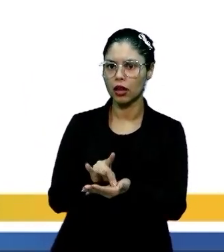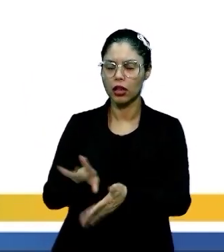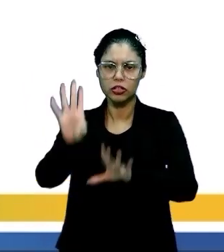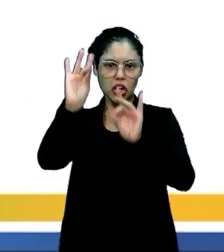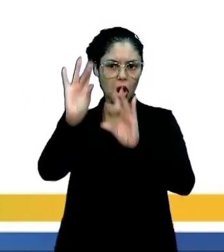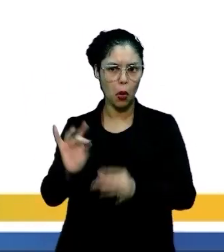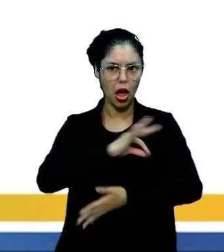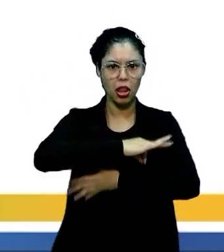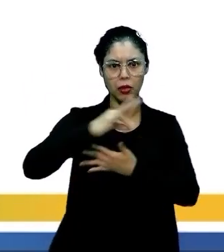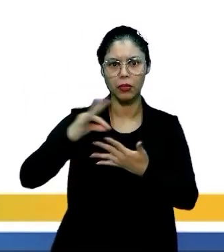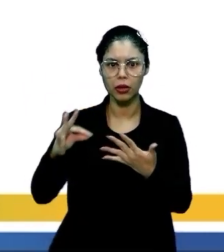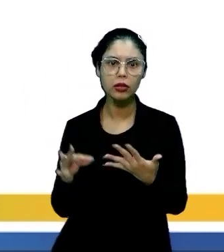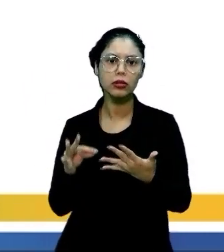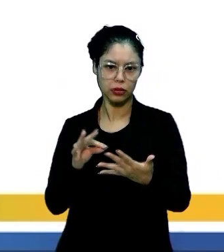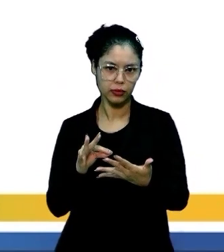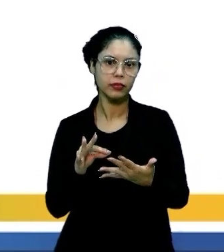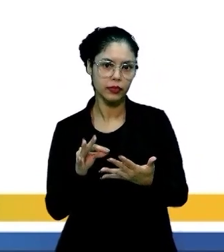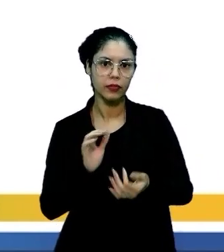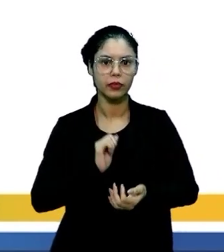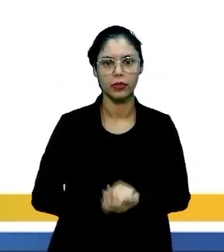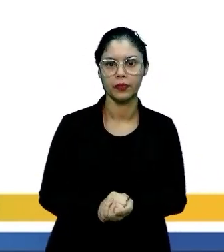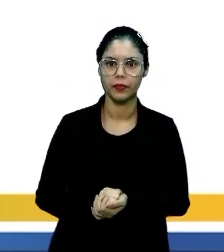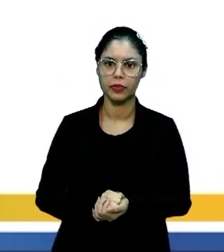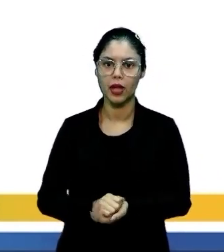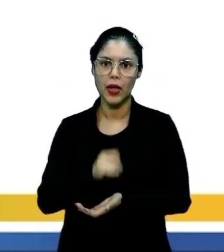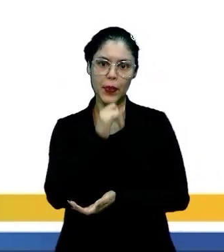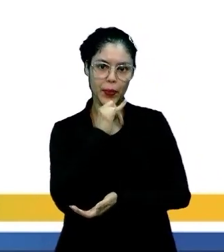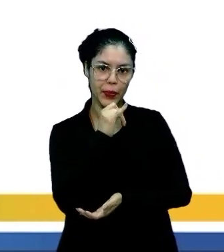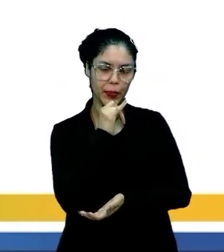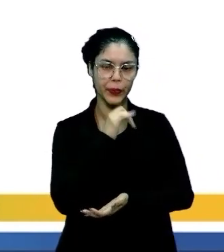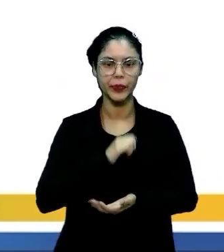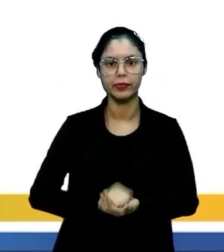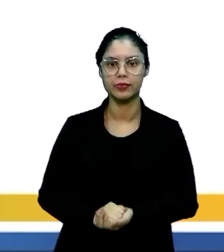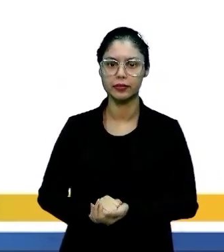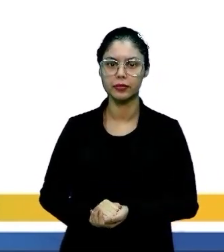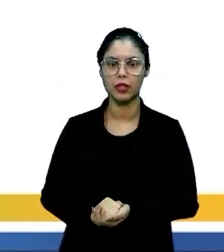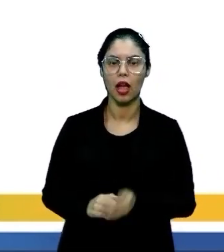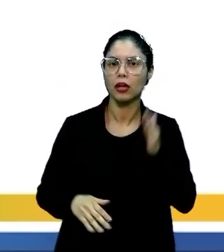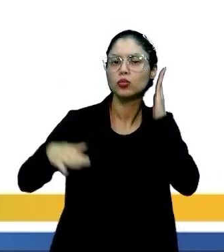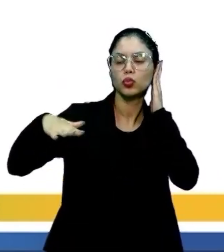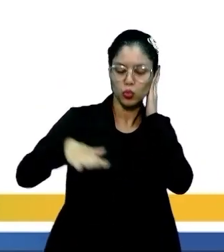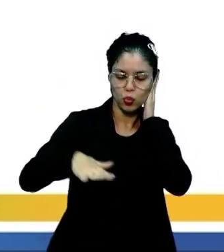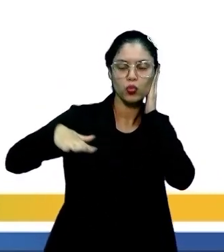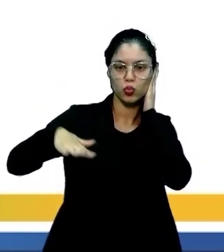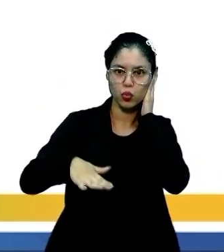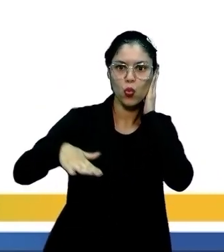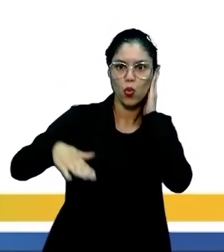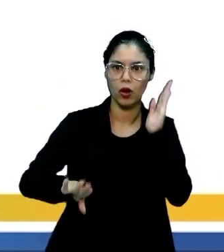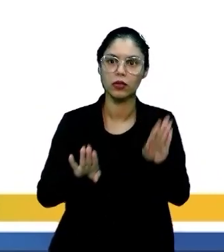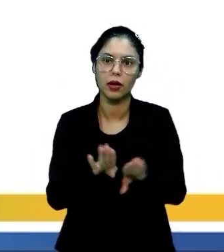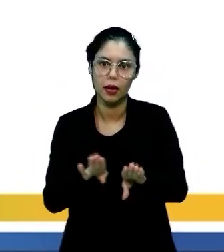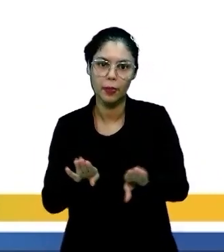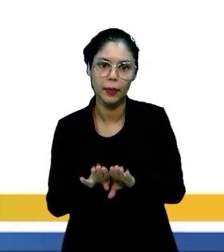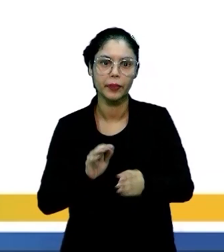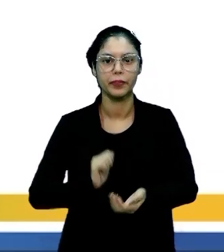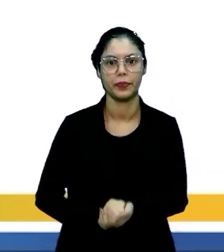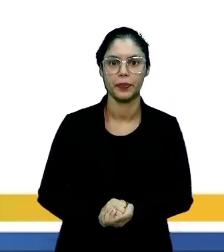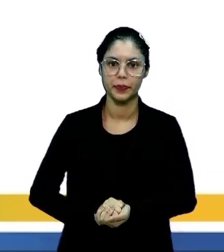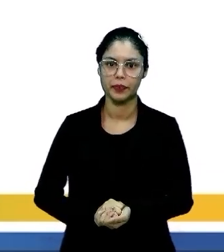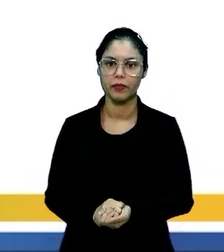key stylistic elements such as rapping, DJing, sampling or